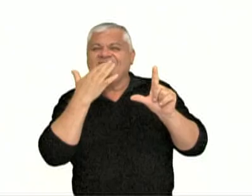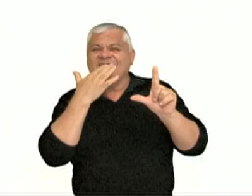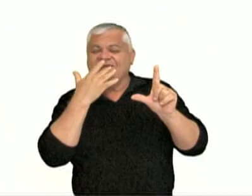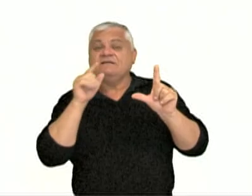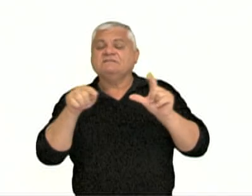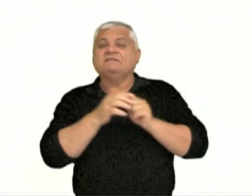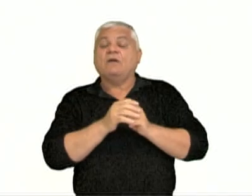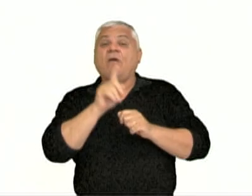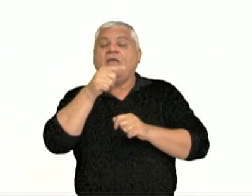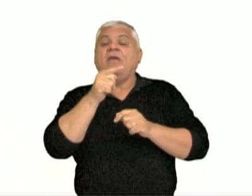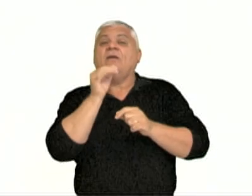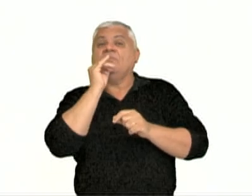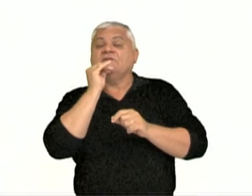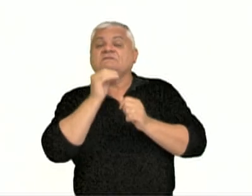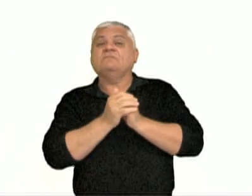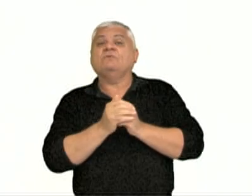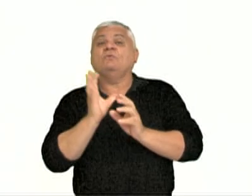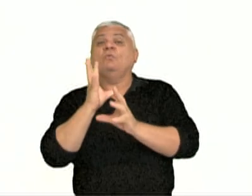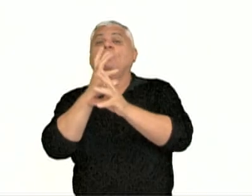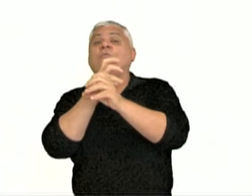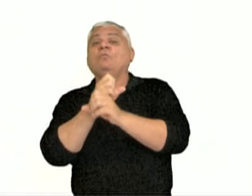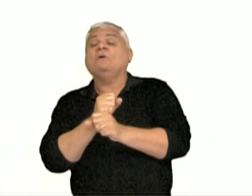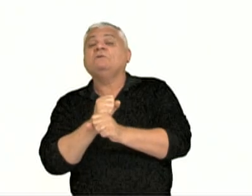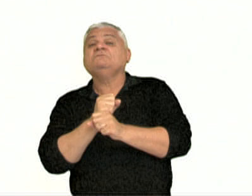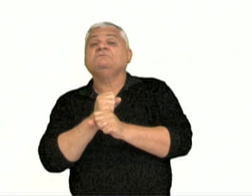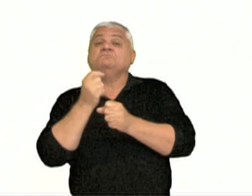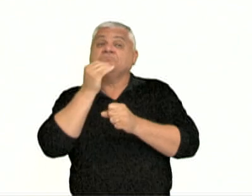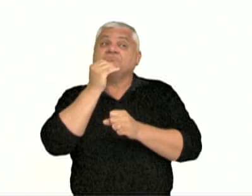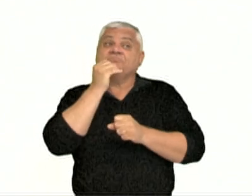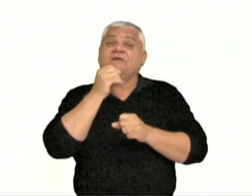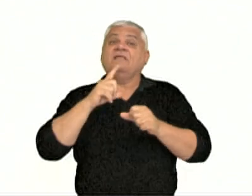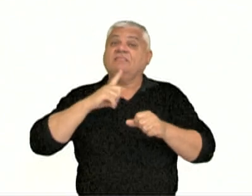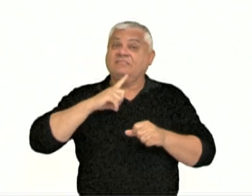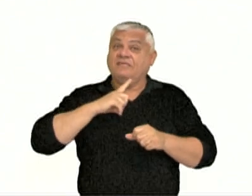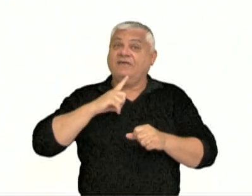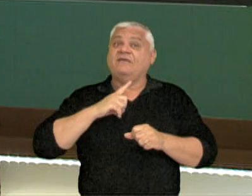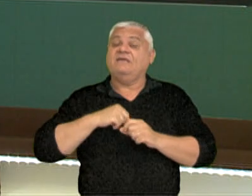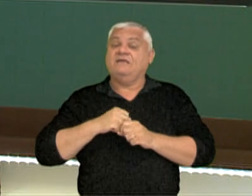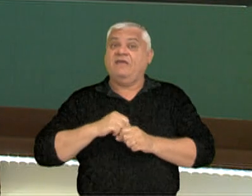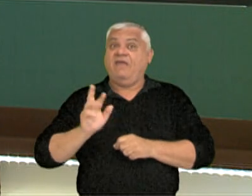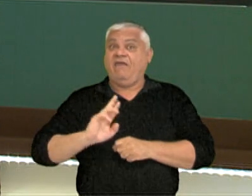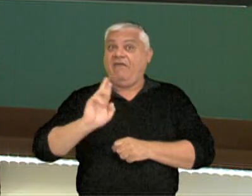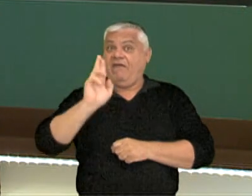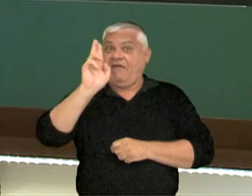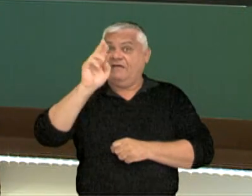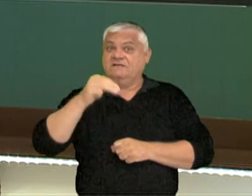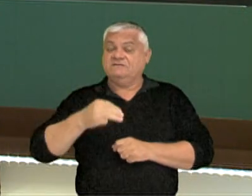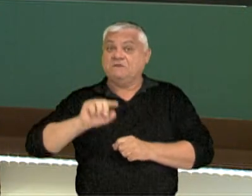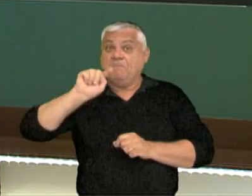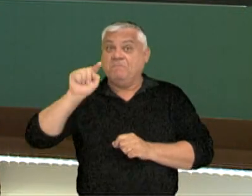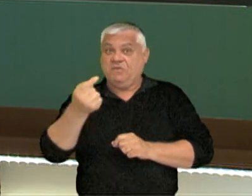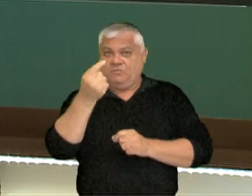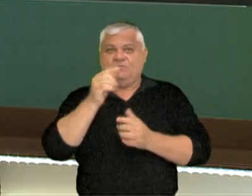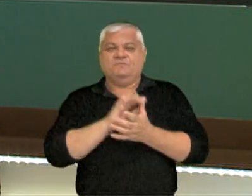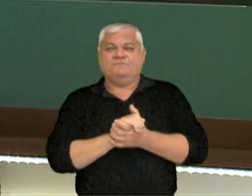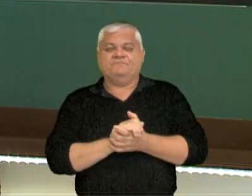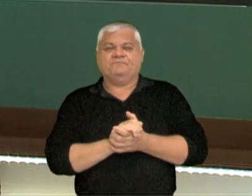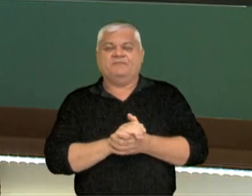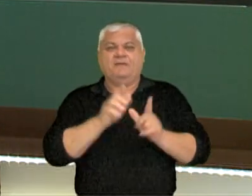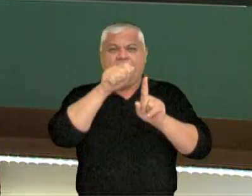saldo de uma empresa. E esse saldo está em milhares de reais, ok? Então, em